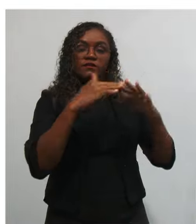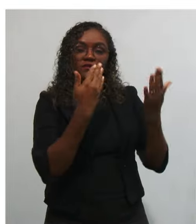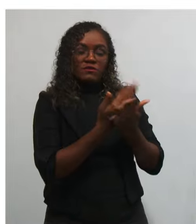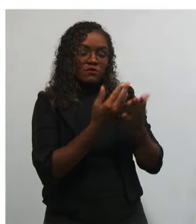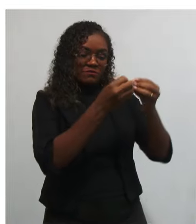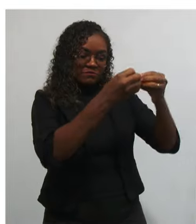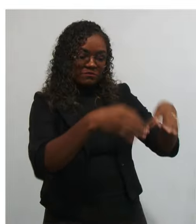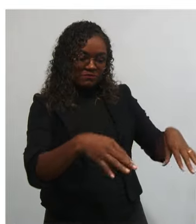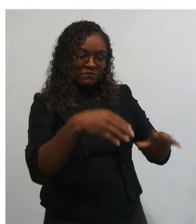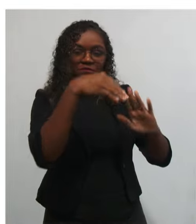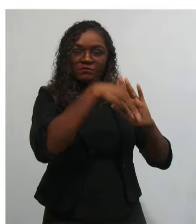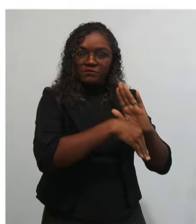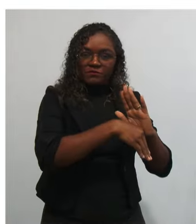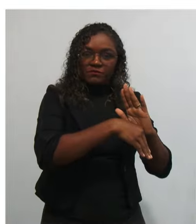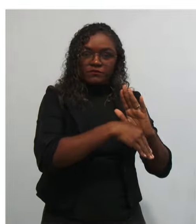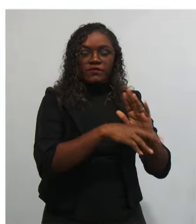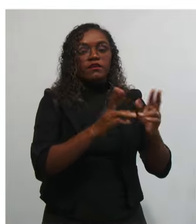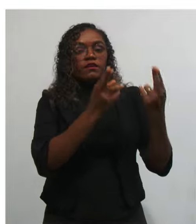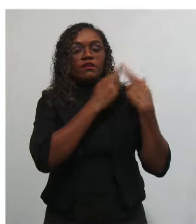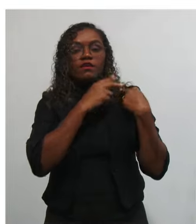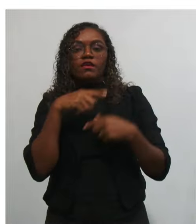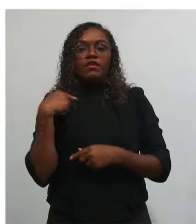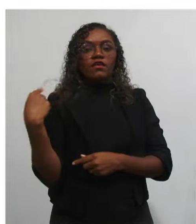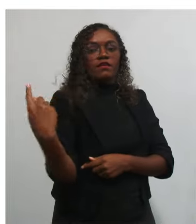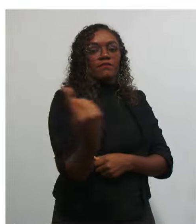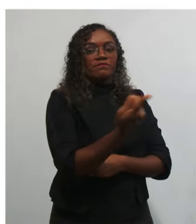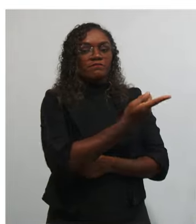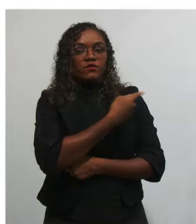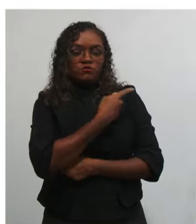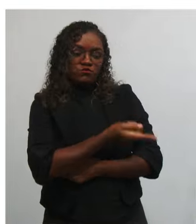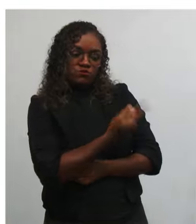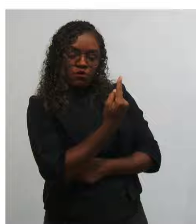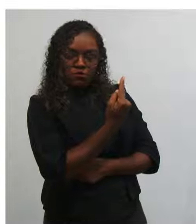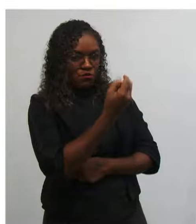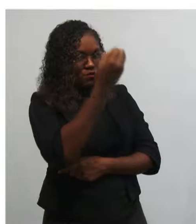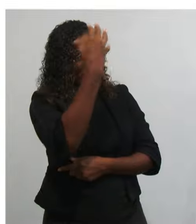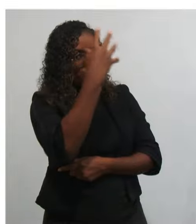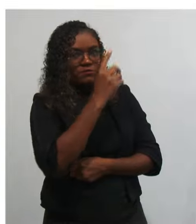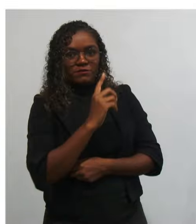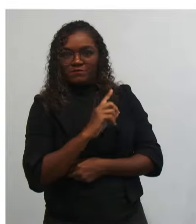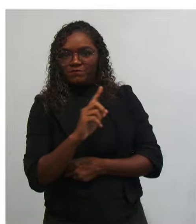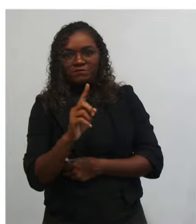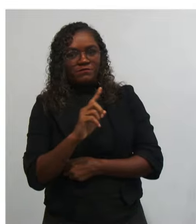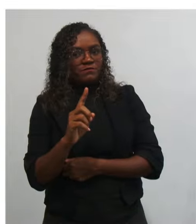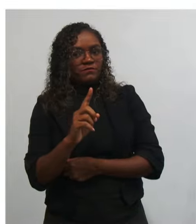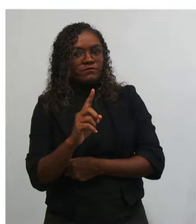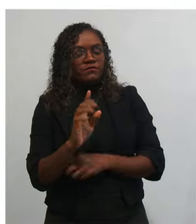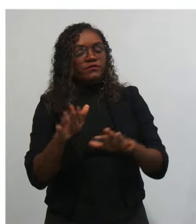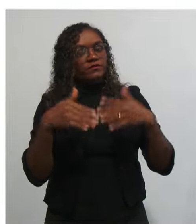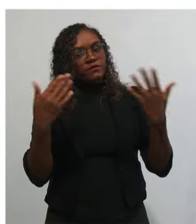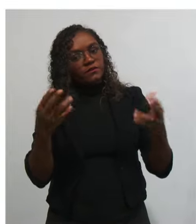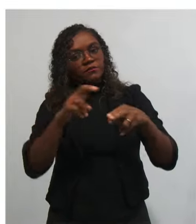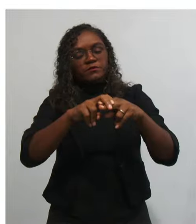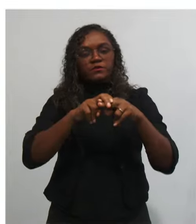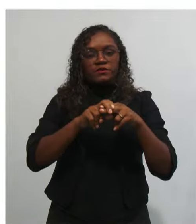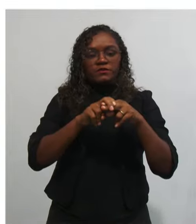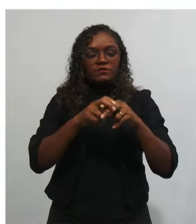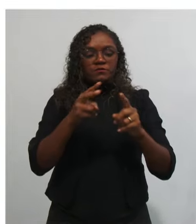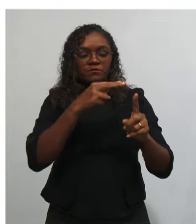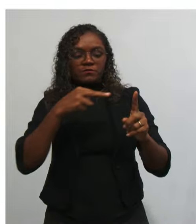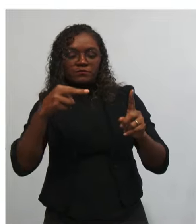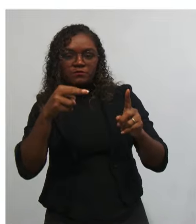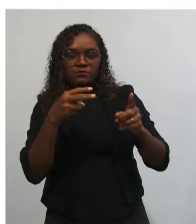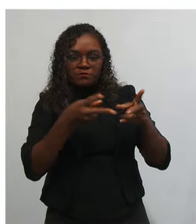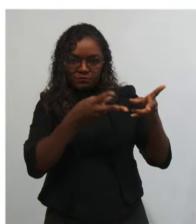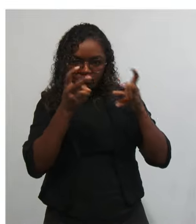é responsabilidade de todos nós não apenas daquele indivíduo E aí nesta concepção de avaliação o que eu ainda